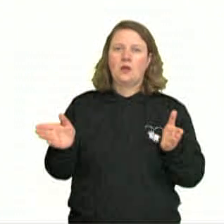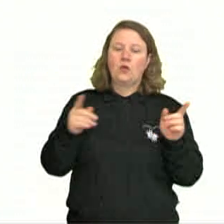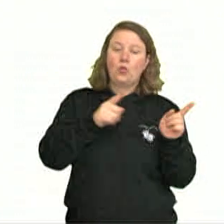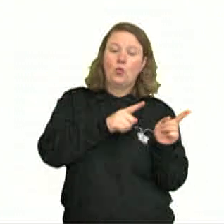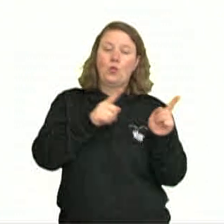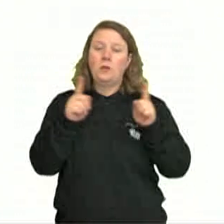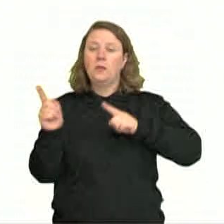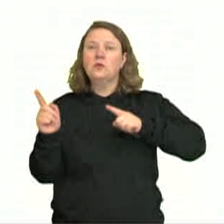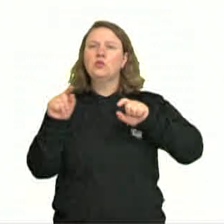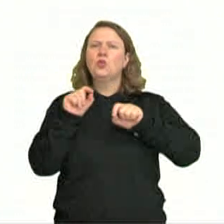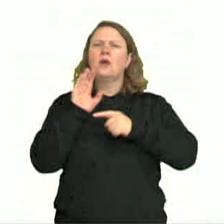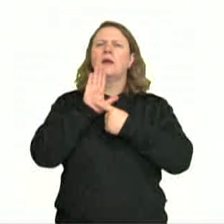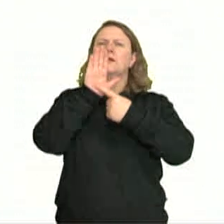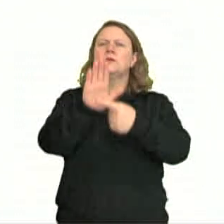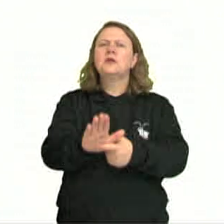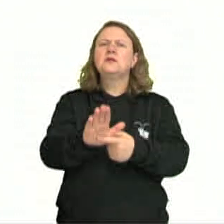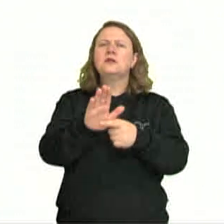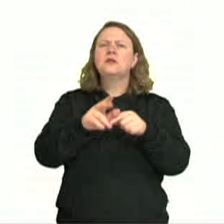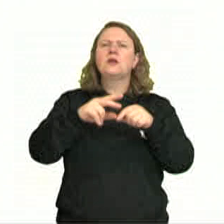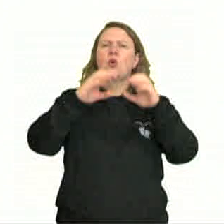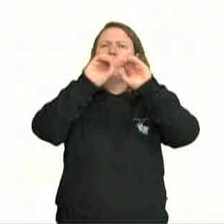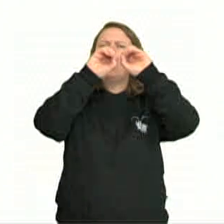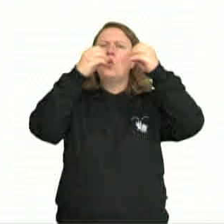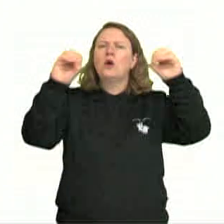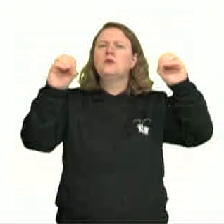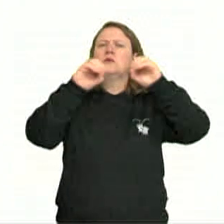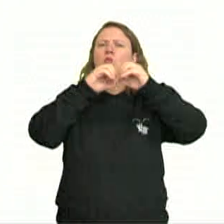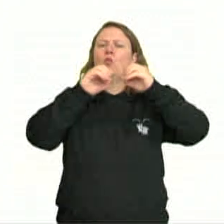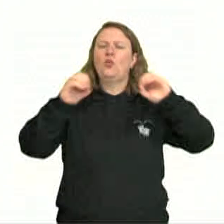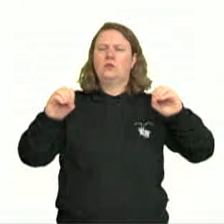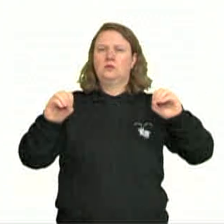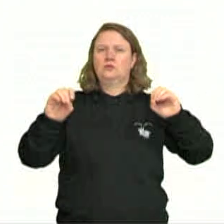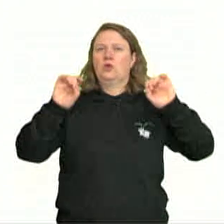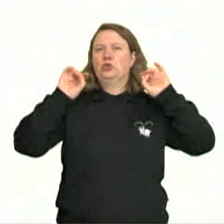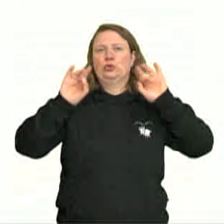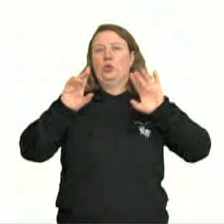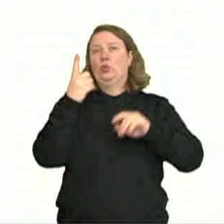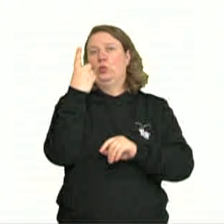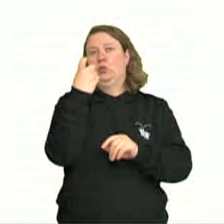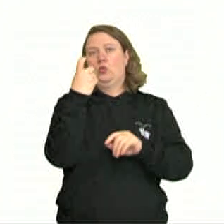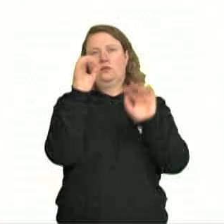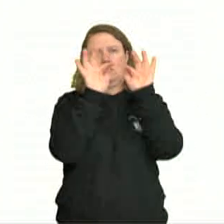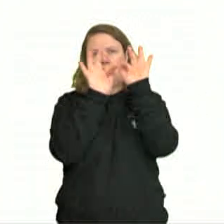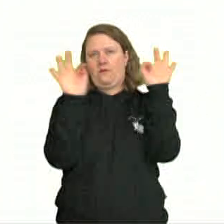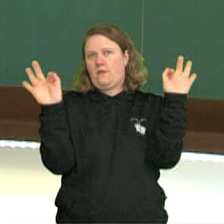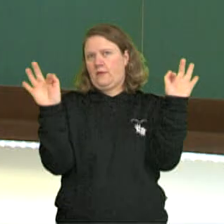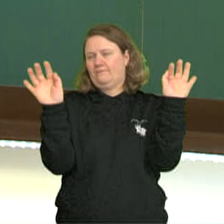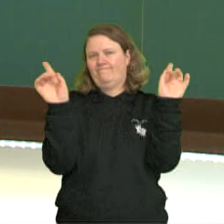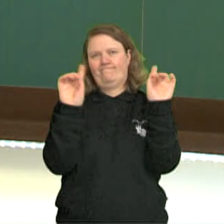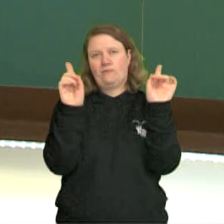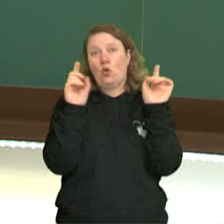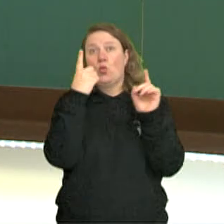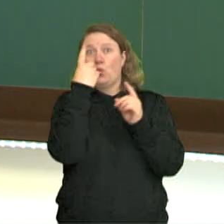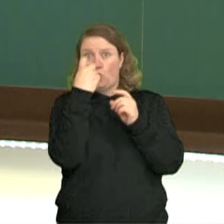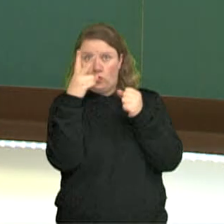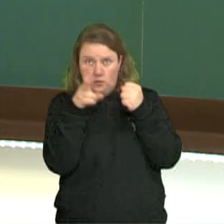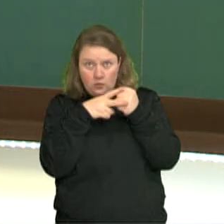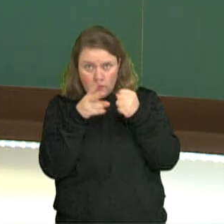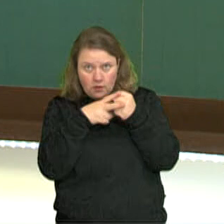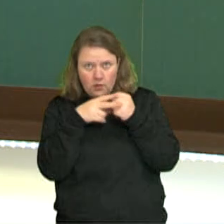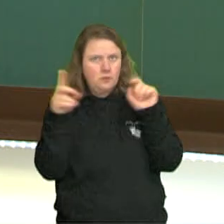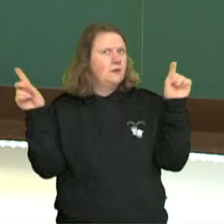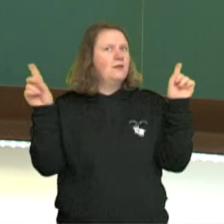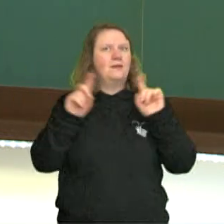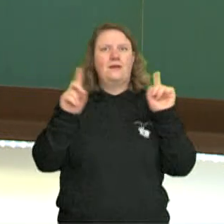composto apresenta mais de uma oração, né? Não é o período absoluto ou a frase absoluta, né? Que só tem um verbo ou locução verbal. O